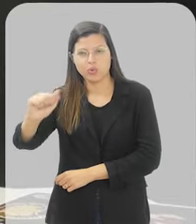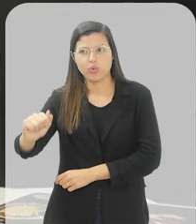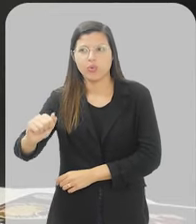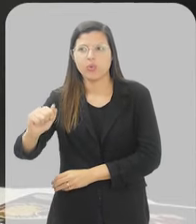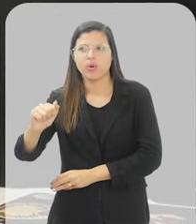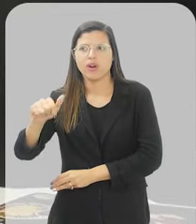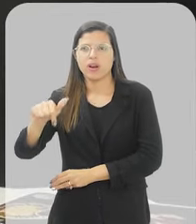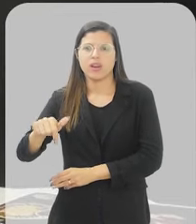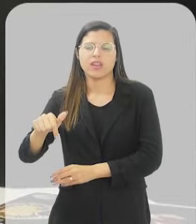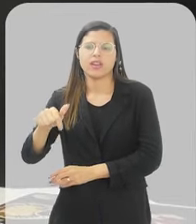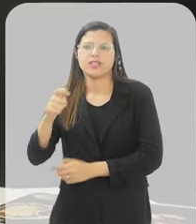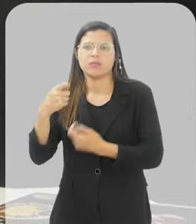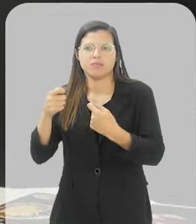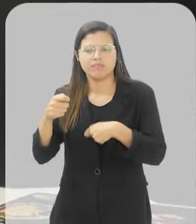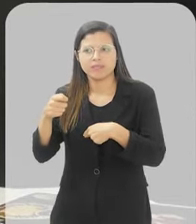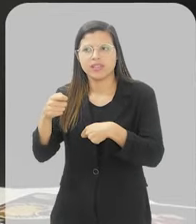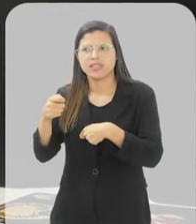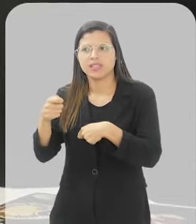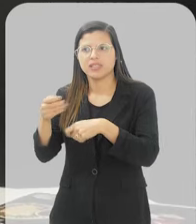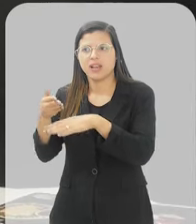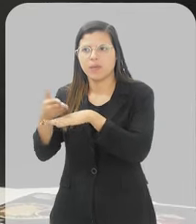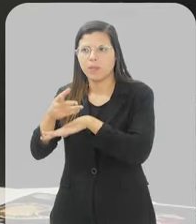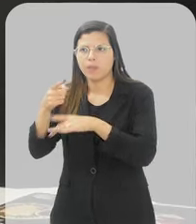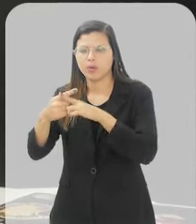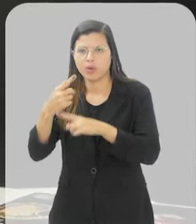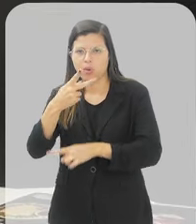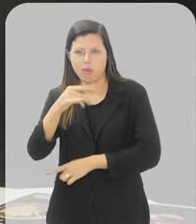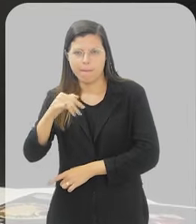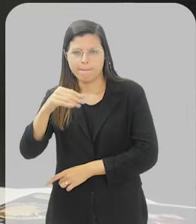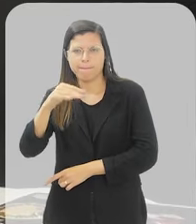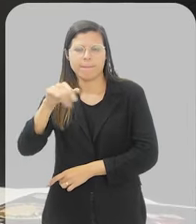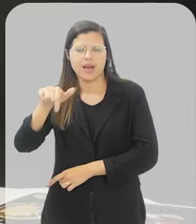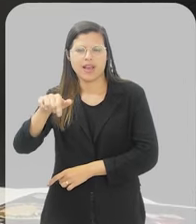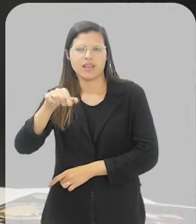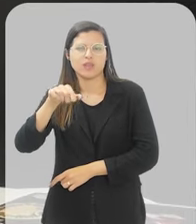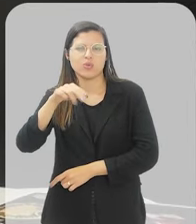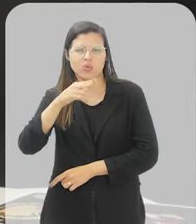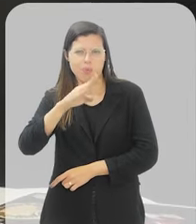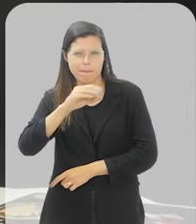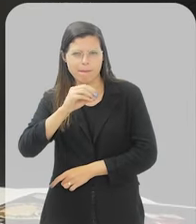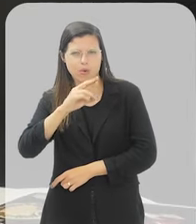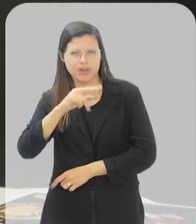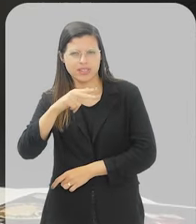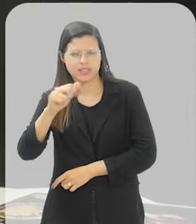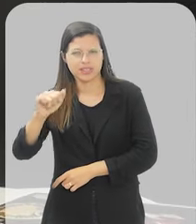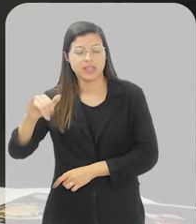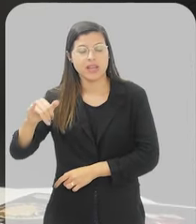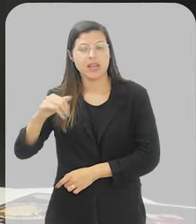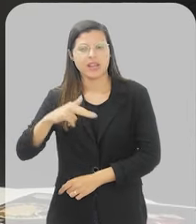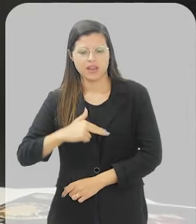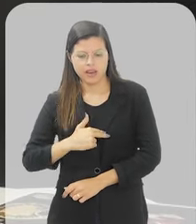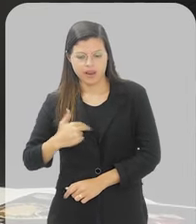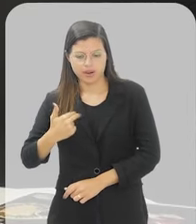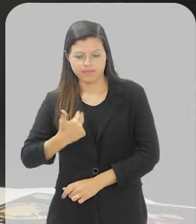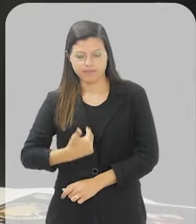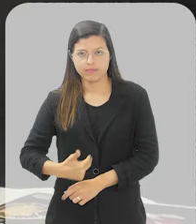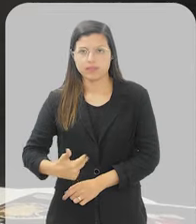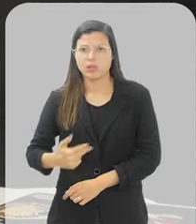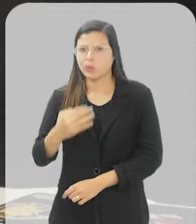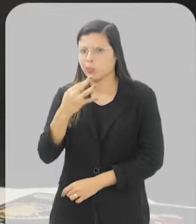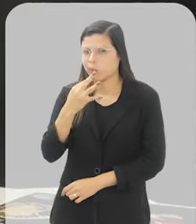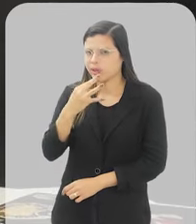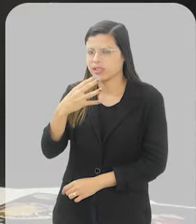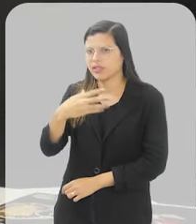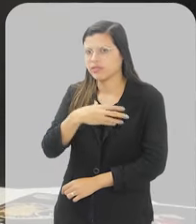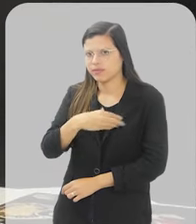o gancho para chegar na Suíça, né? Sim. Porque o pai do Bornai era suíço, então pegamos, sim, esse gancho para colocar. E eu conheci